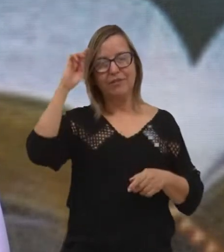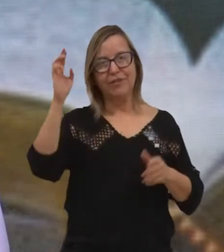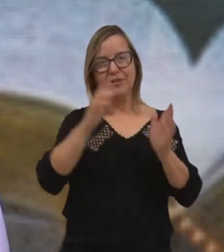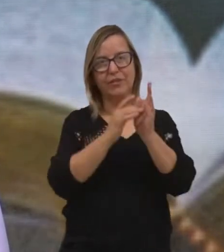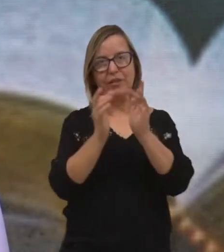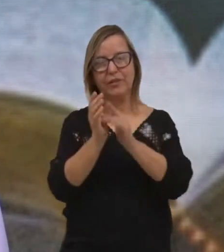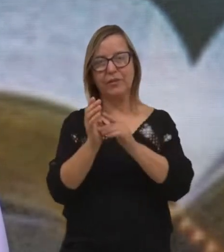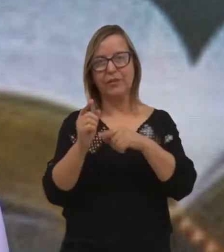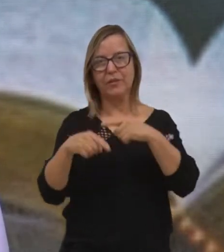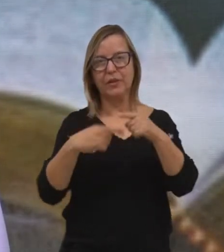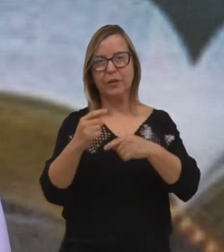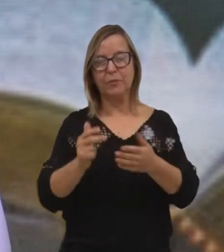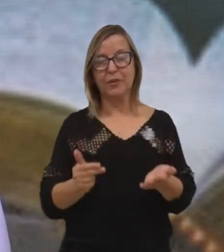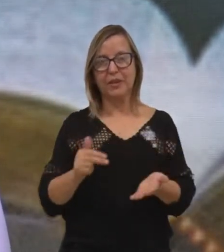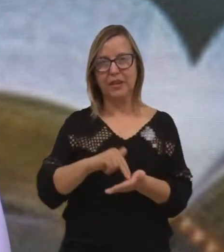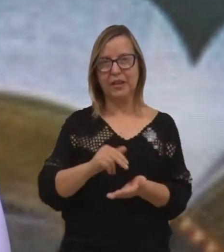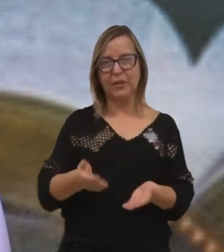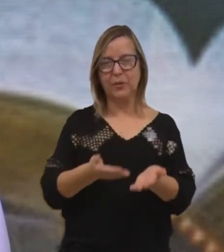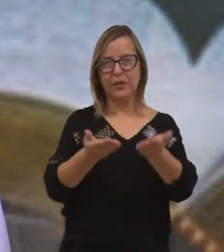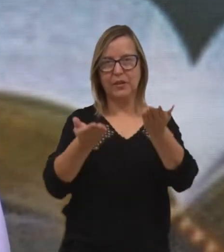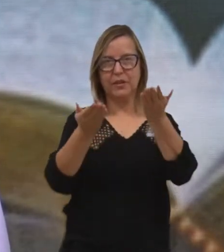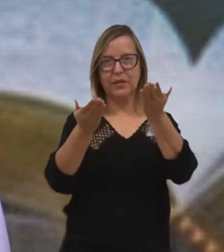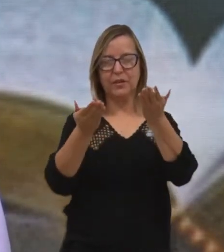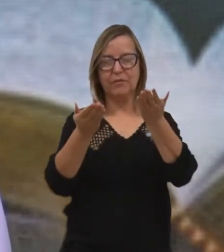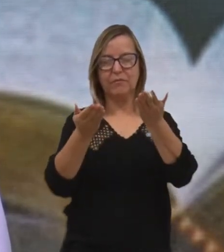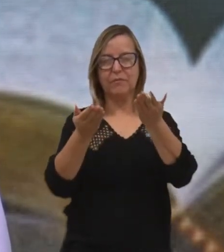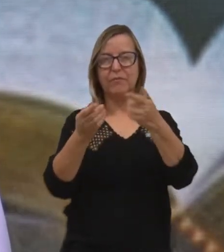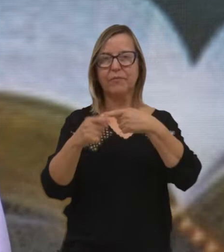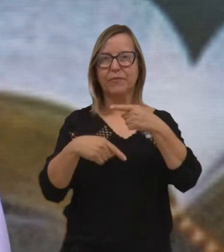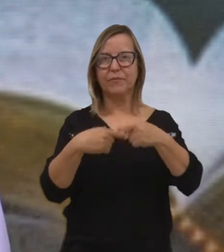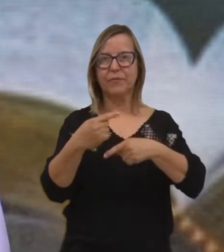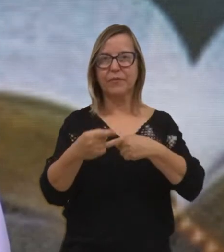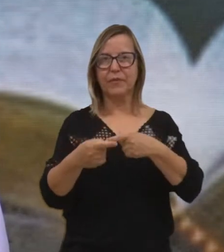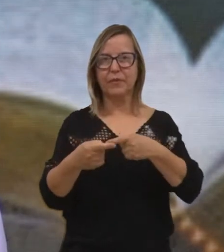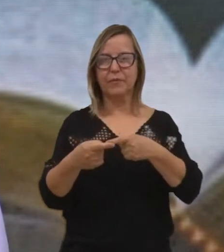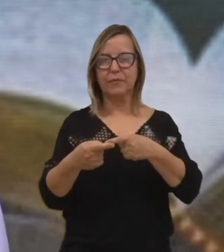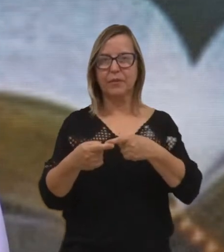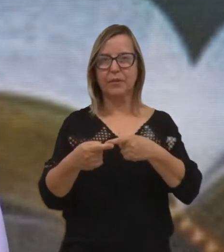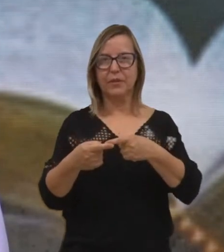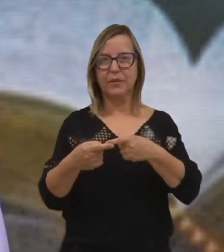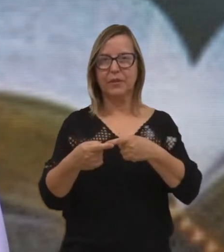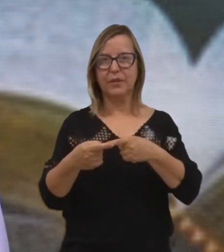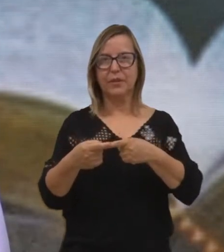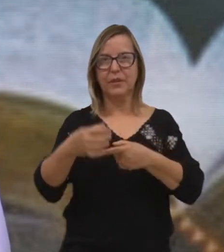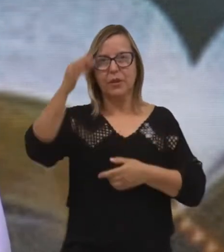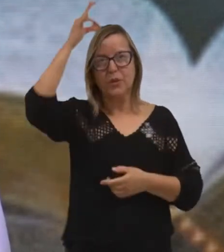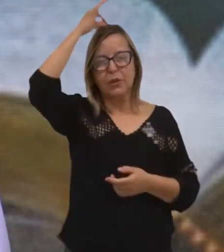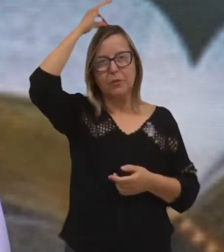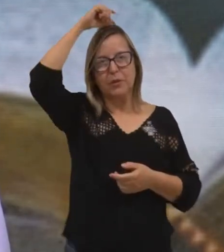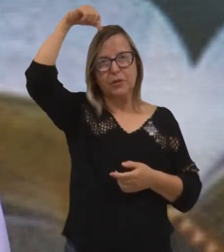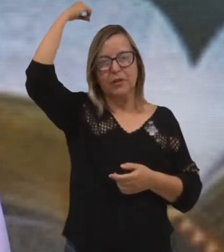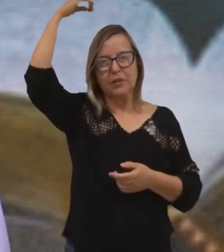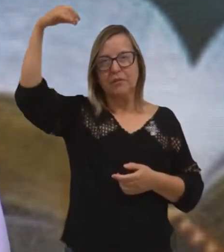após a ressurreição, após o envio do Espírito Santo, e olhe o